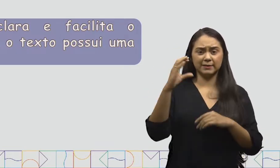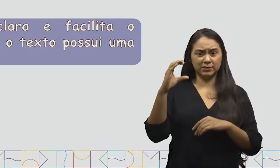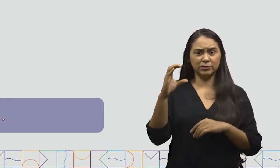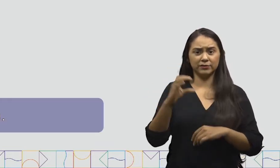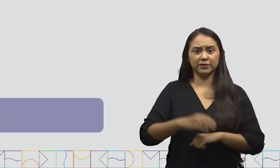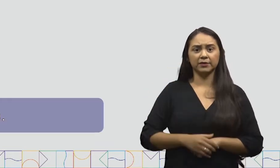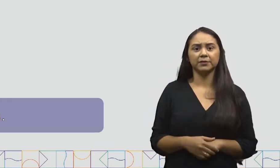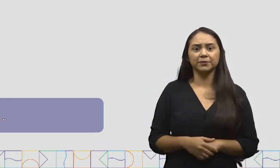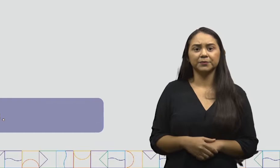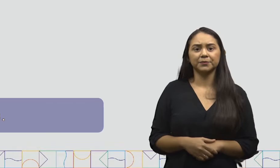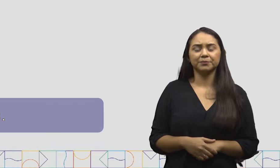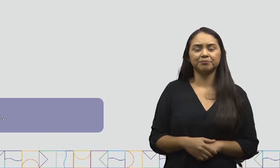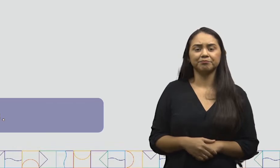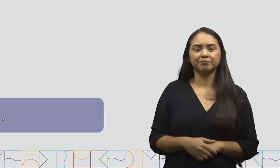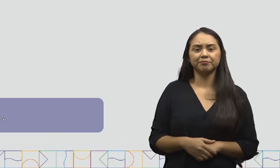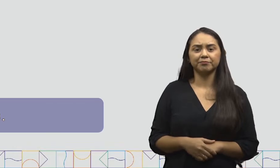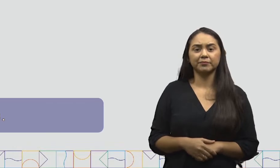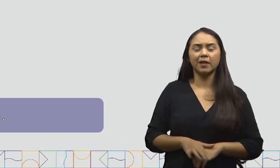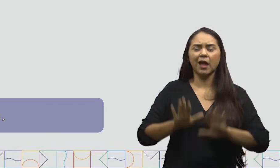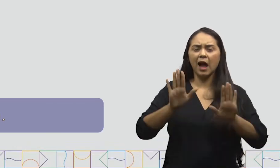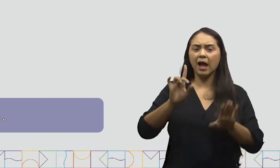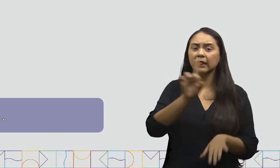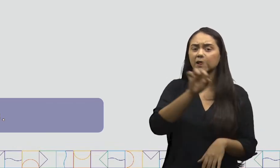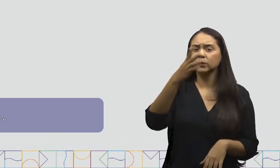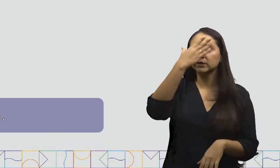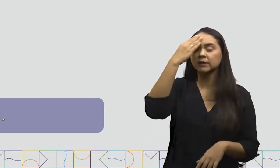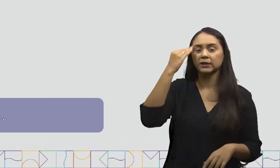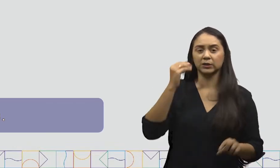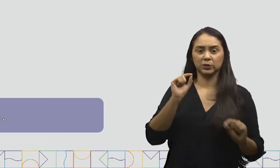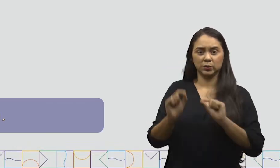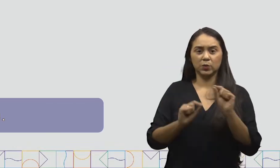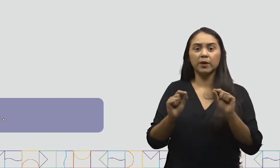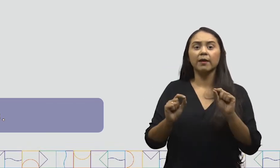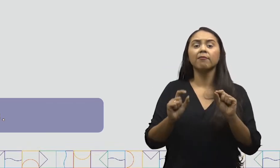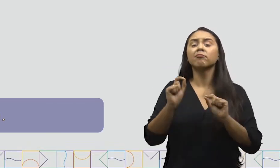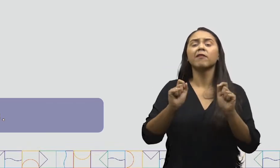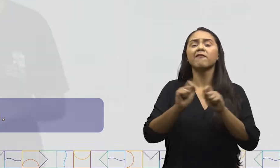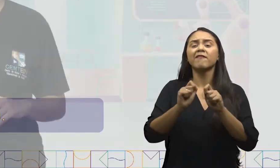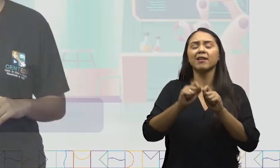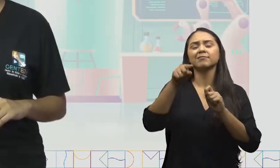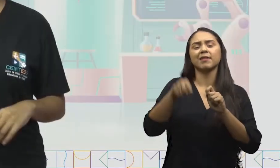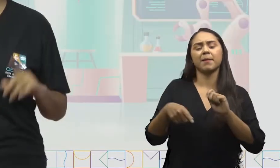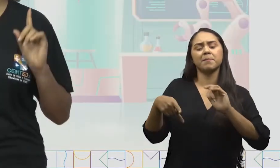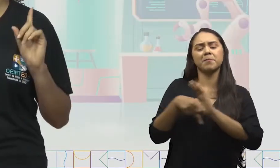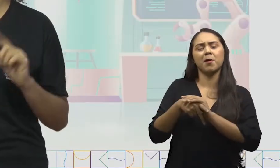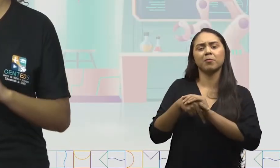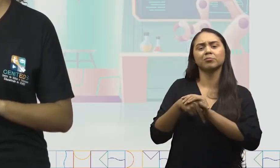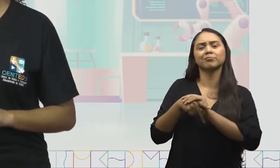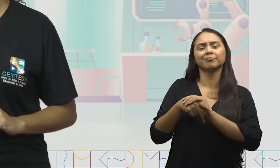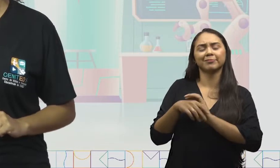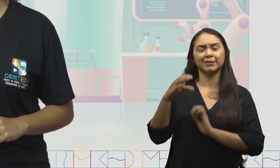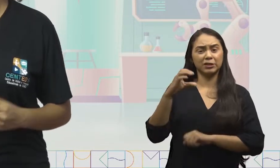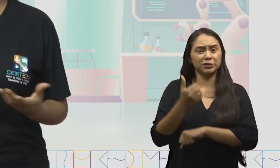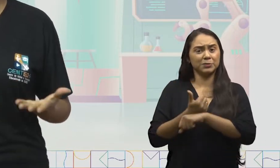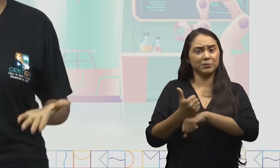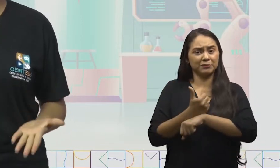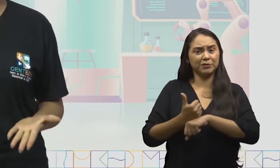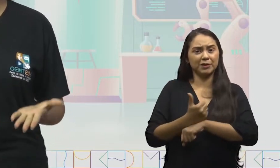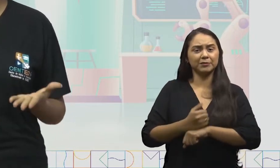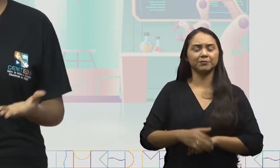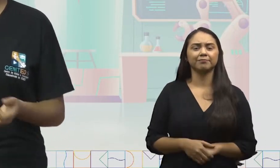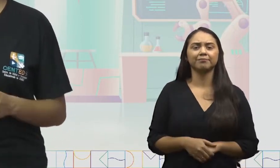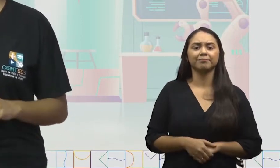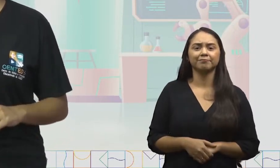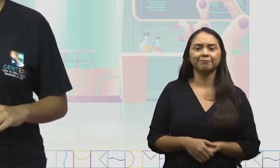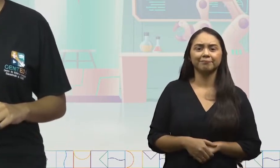científica. E não esqueça que quem produz são os cientistas. Querido aluno, você